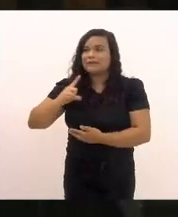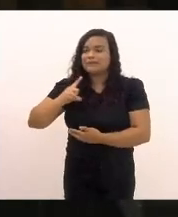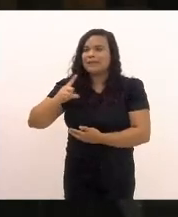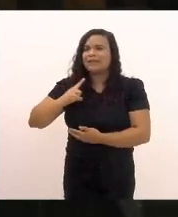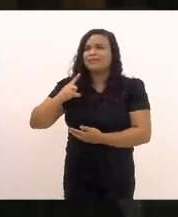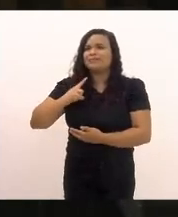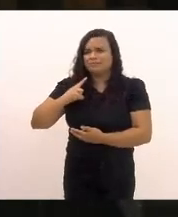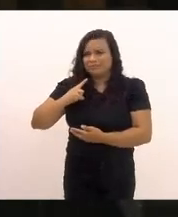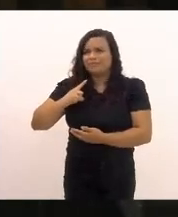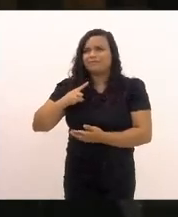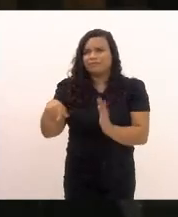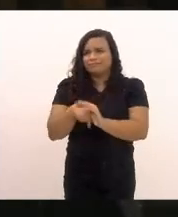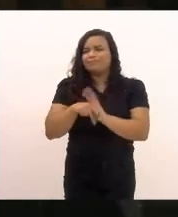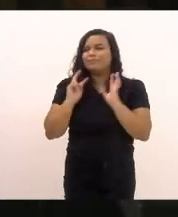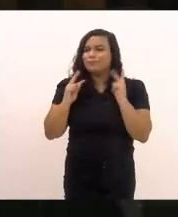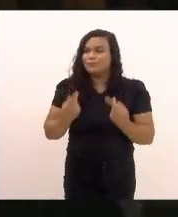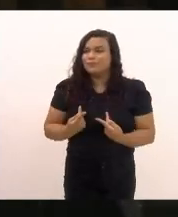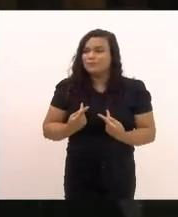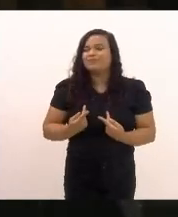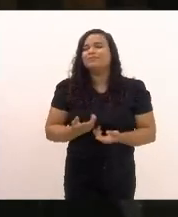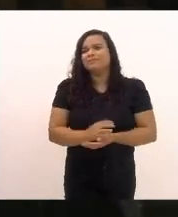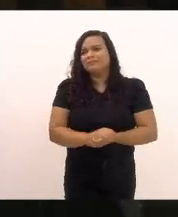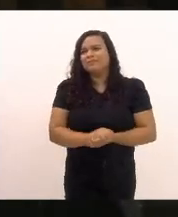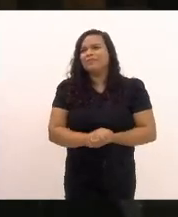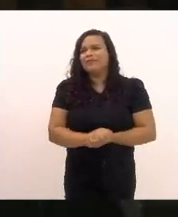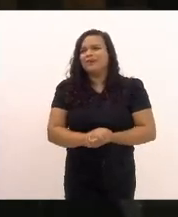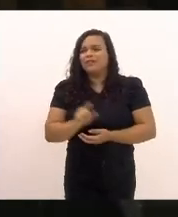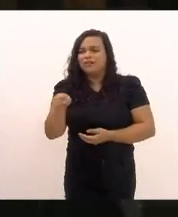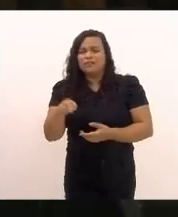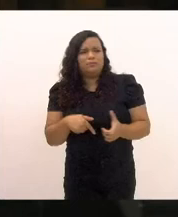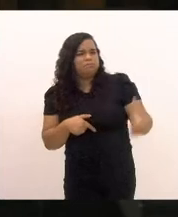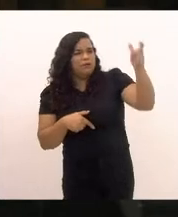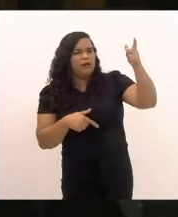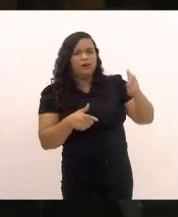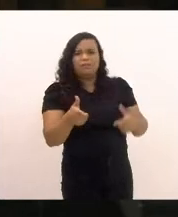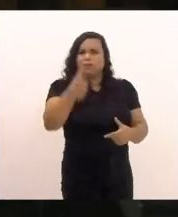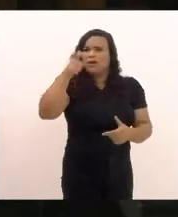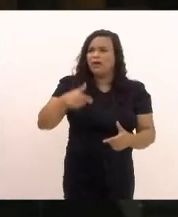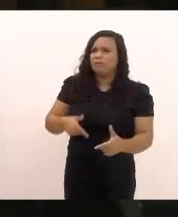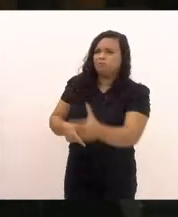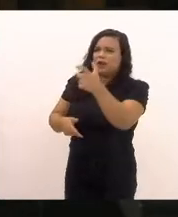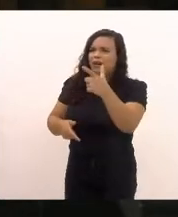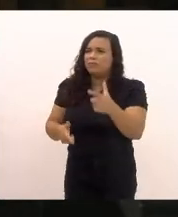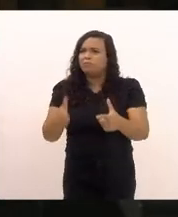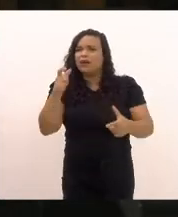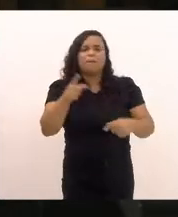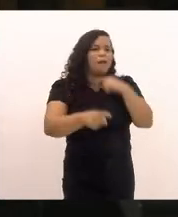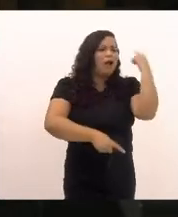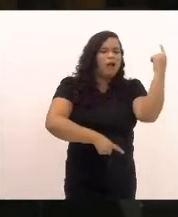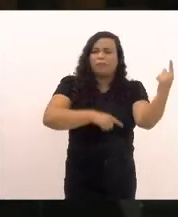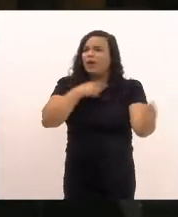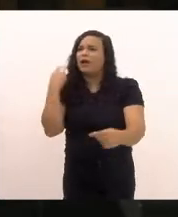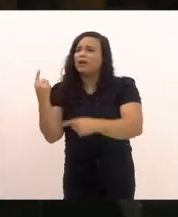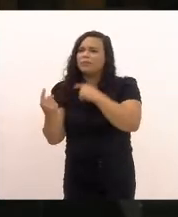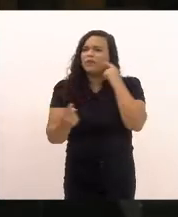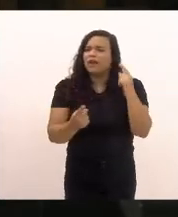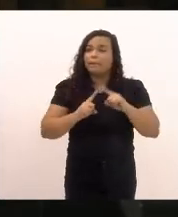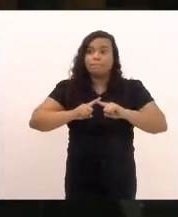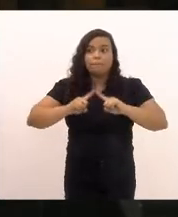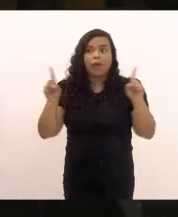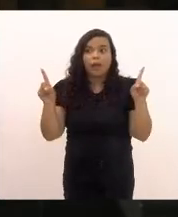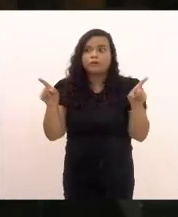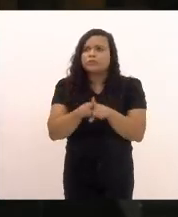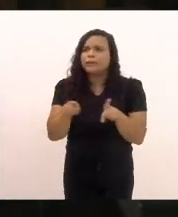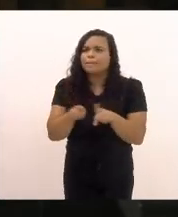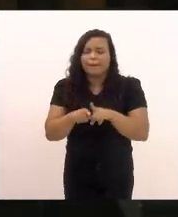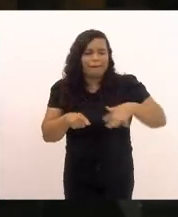humana, que é um tirando a vida do outro. Mas o bloqueio também